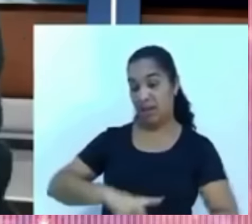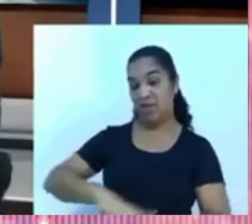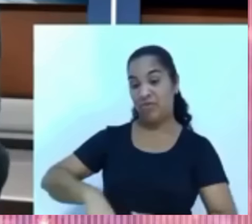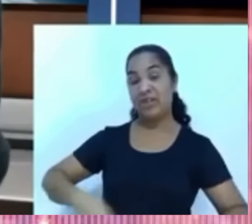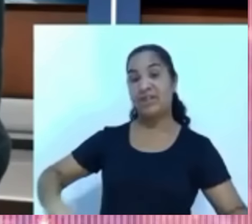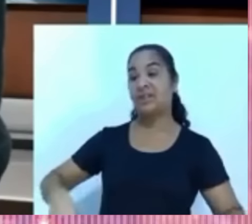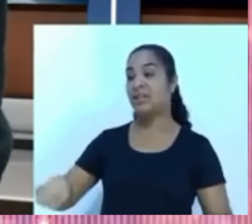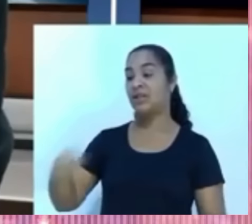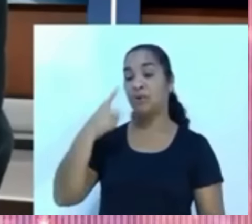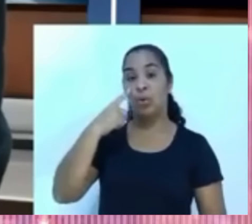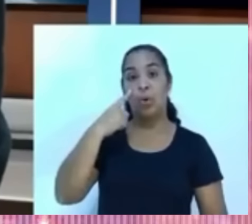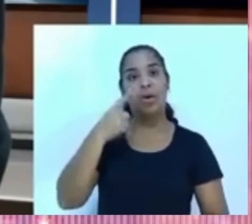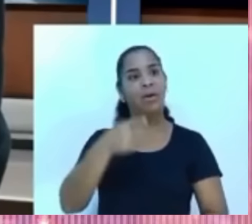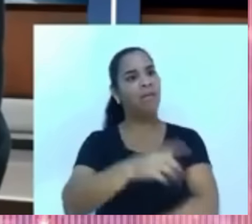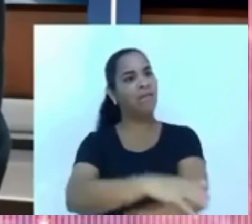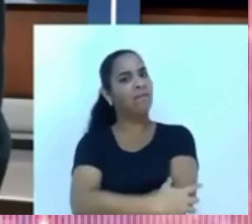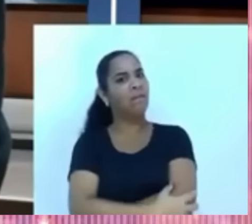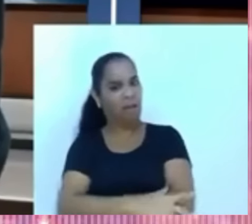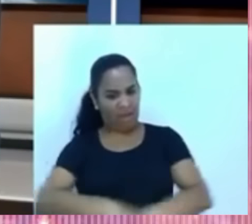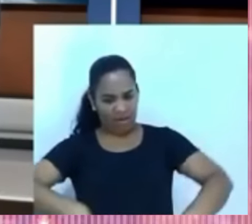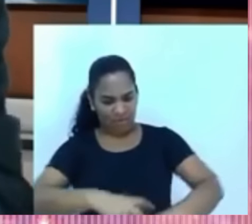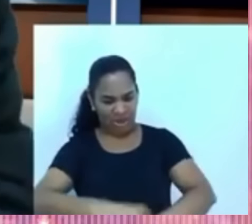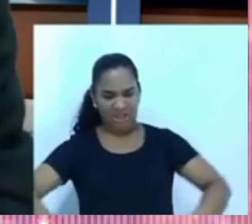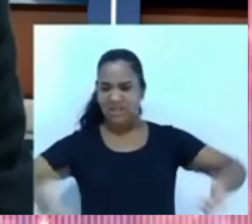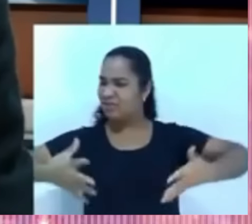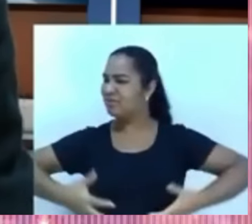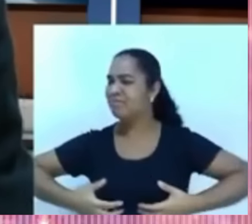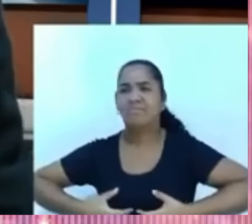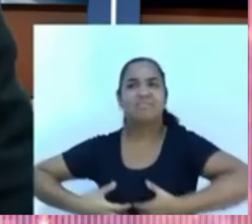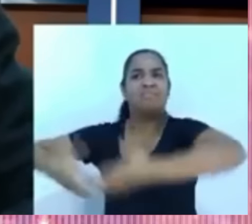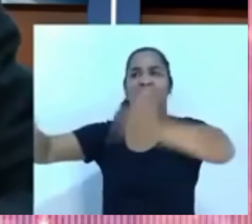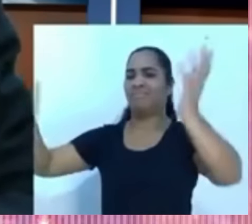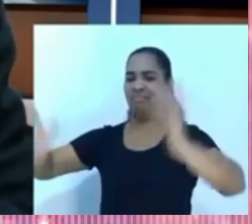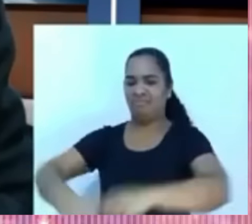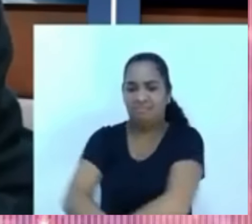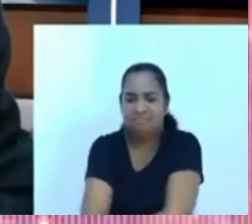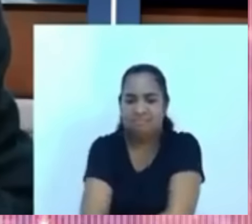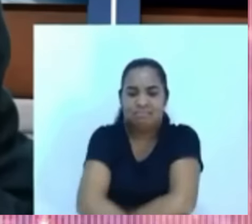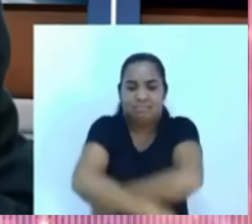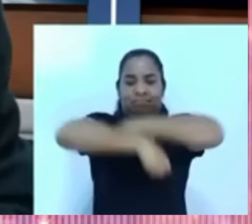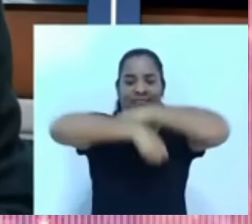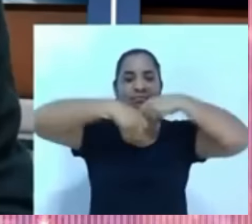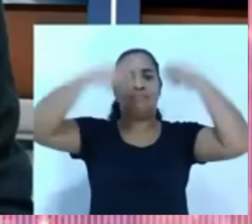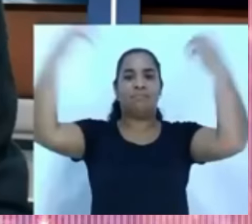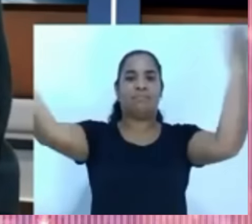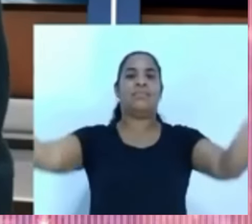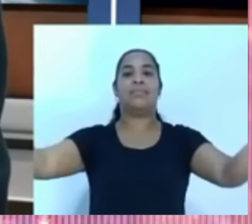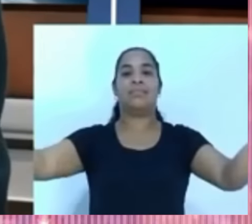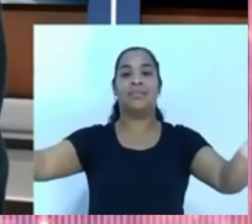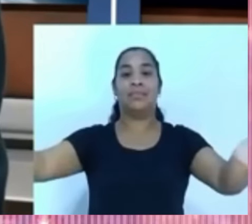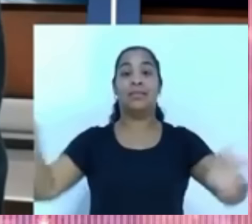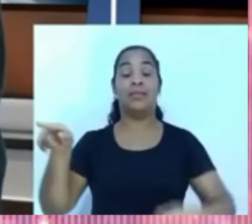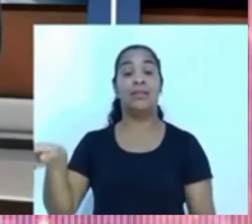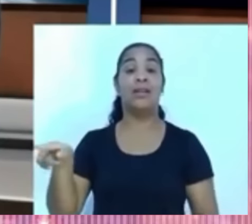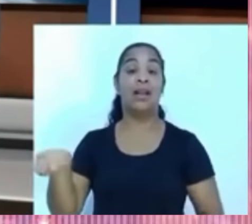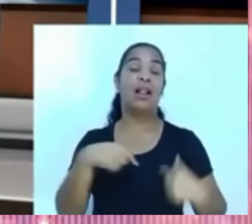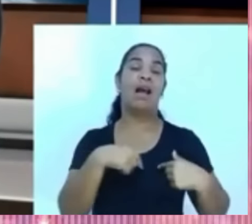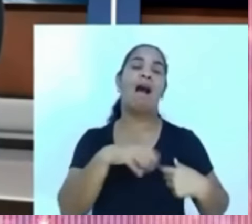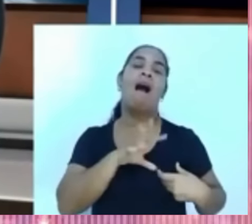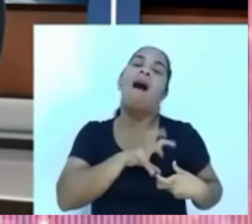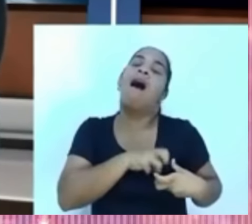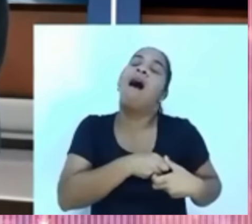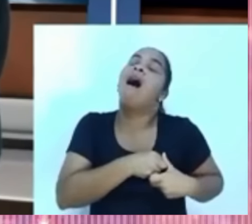tudo porque ele não tinha nada desnuda e ele se torna milionário do Amor o